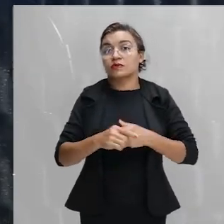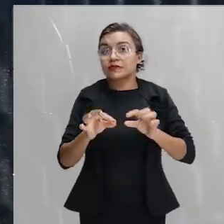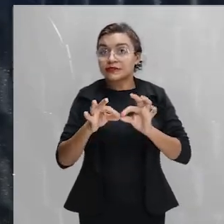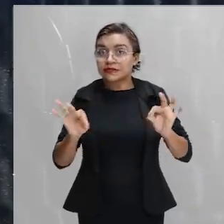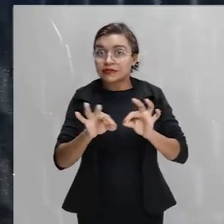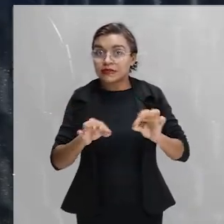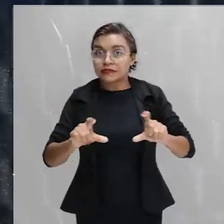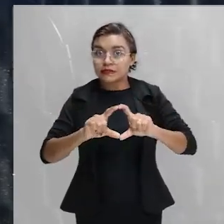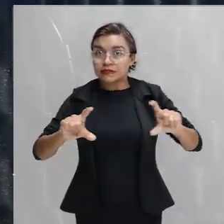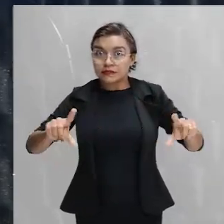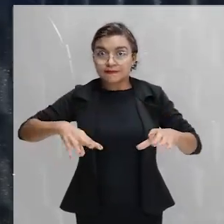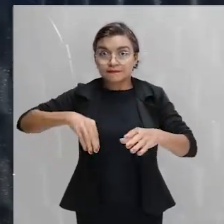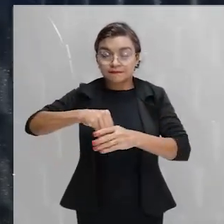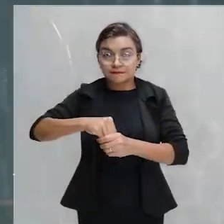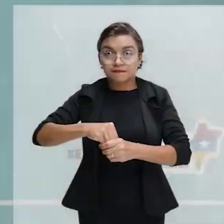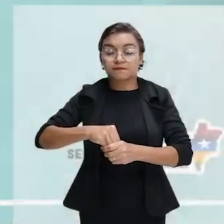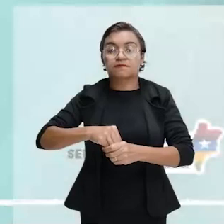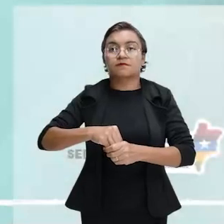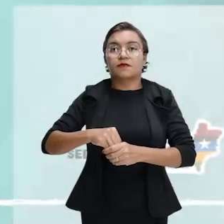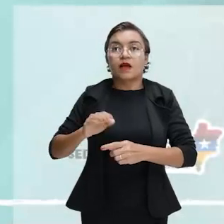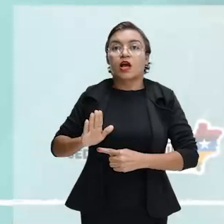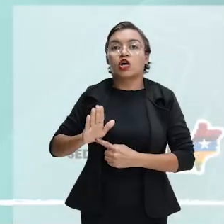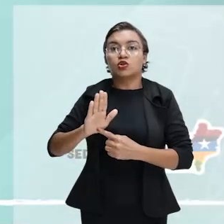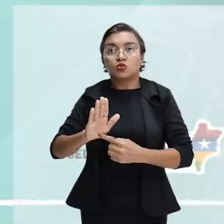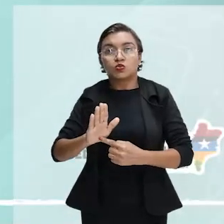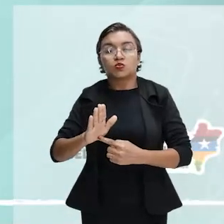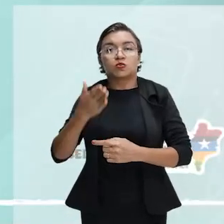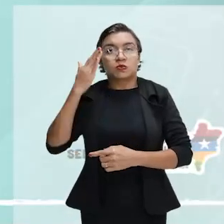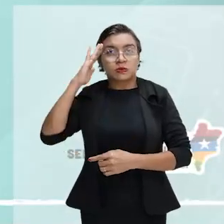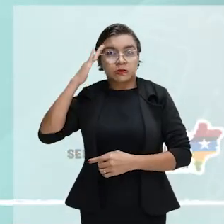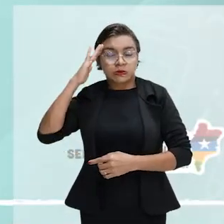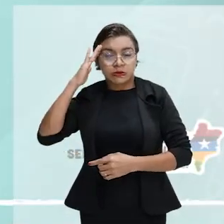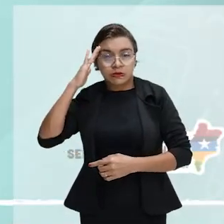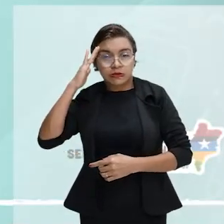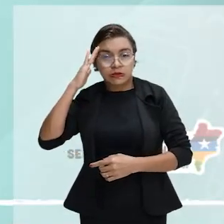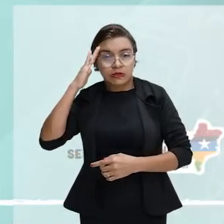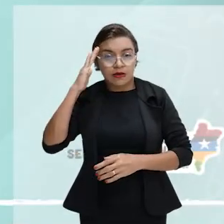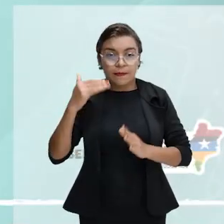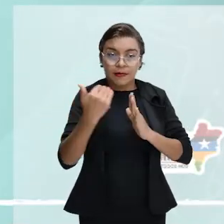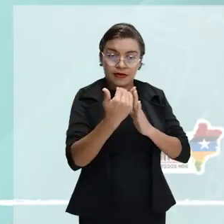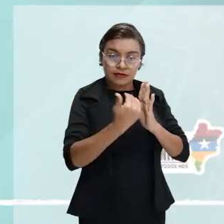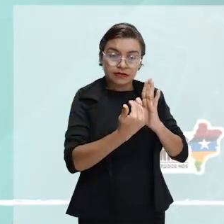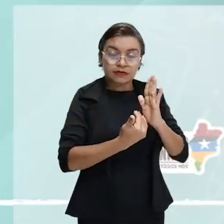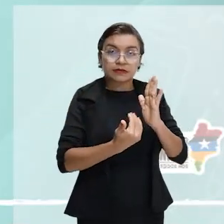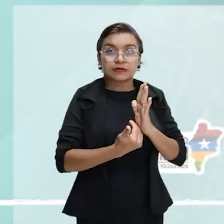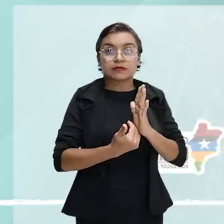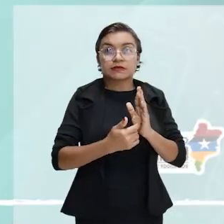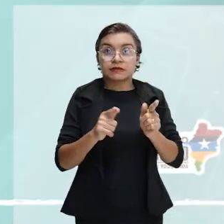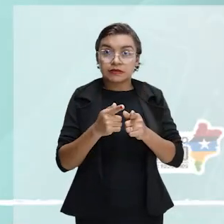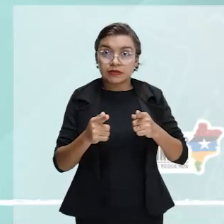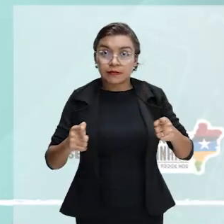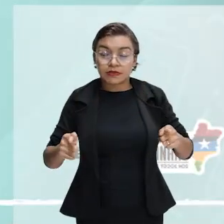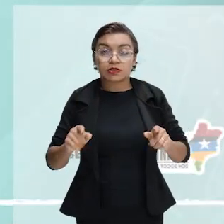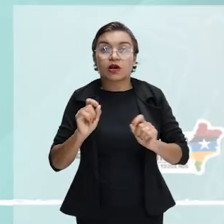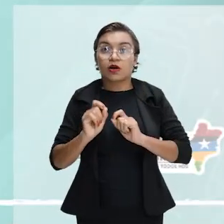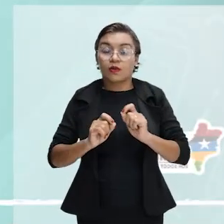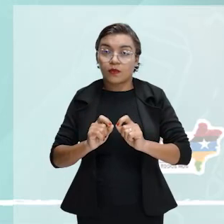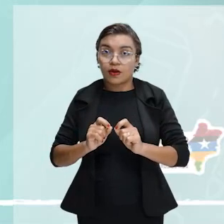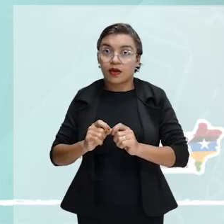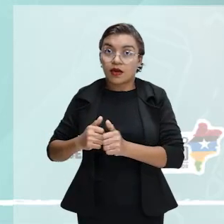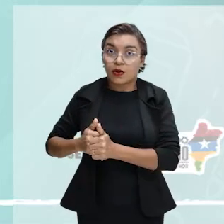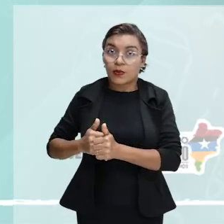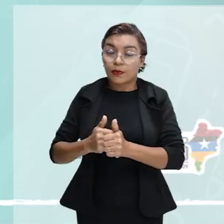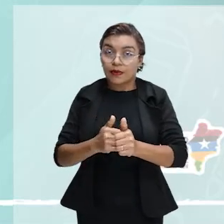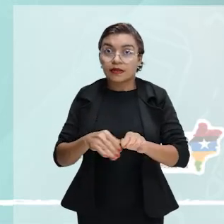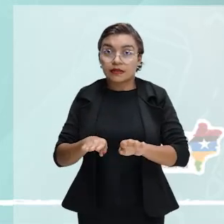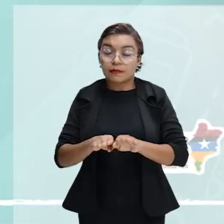na oração, certo? Eles compreendem a classe gramatical que a função é acompanhar e